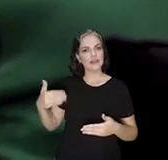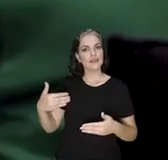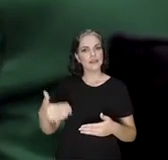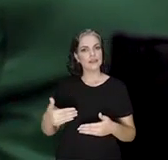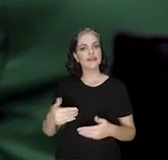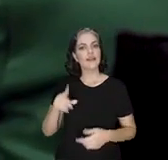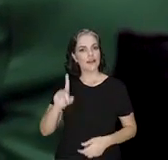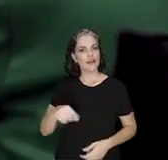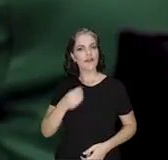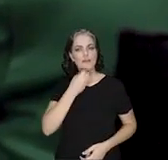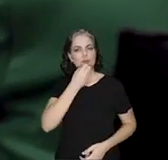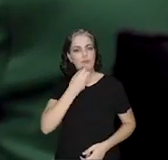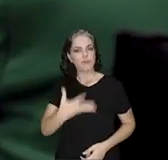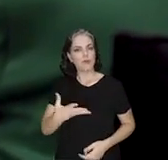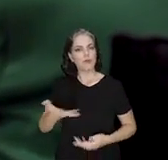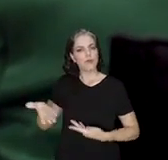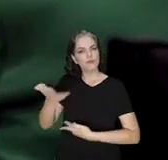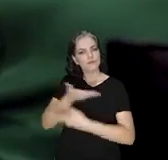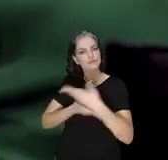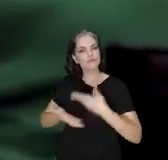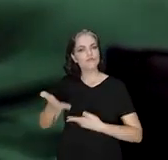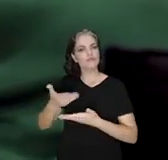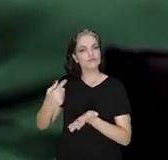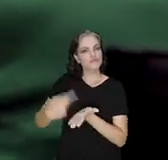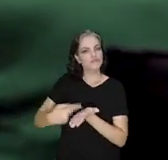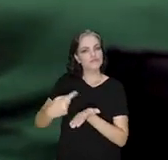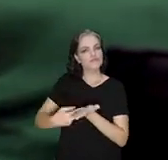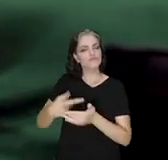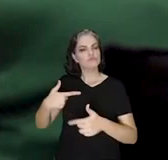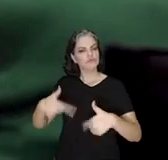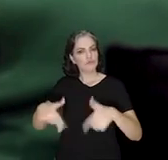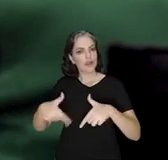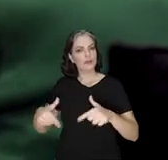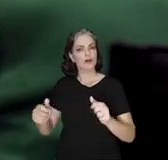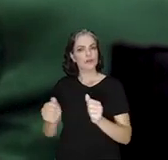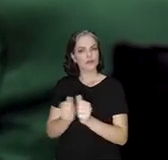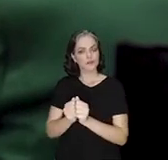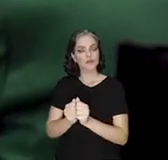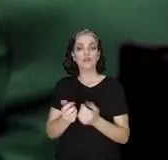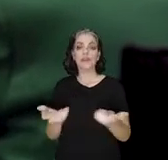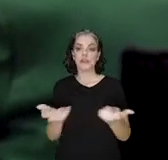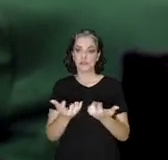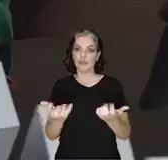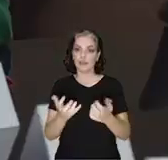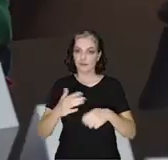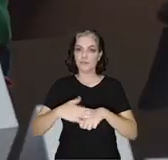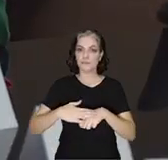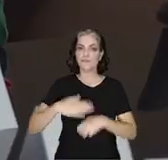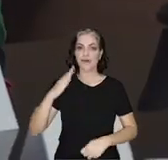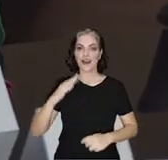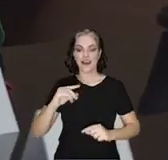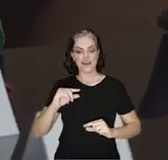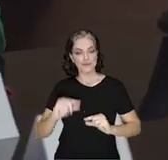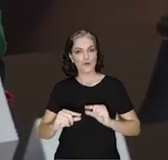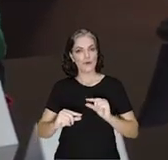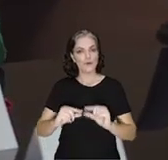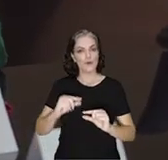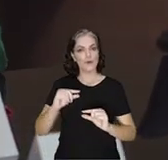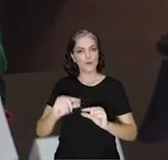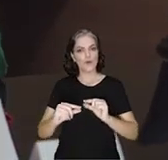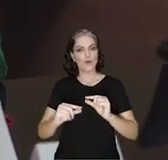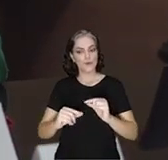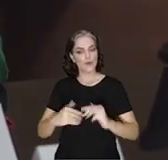para mostrar a eficácia das nossas ações conjuntas, que nós esperamos que essa ação seja potencializada, seja